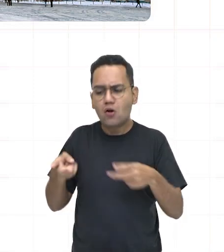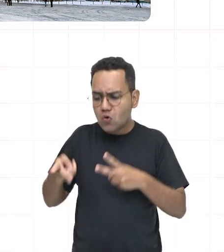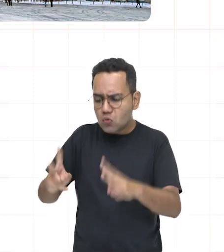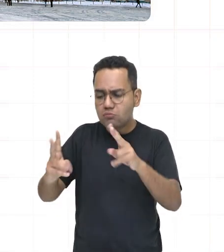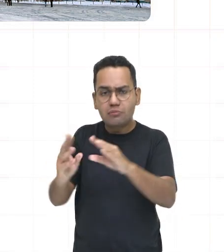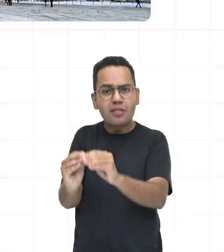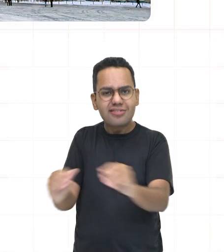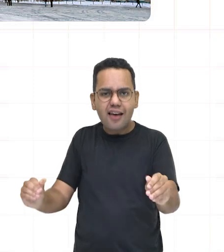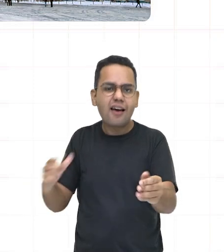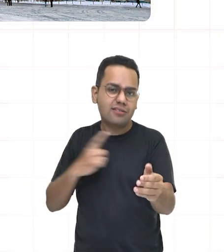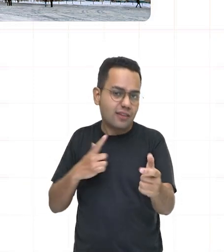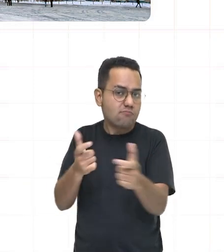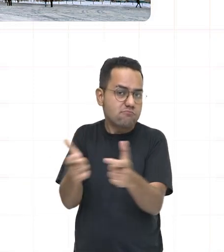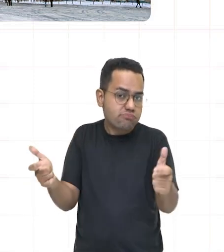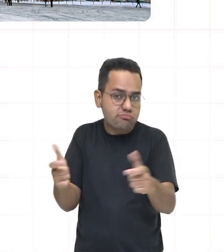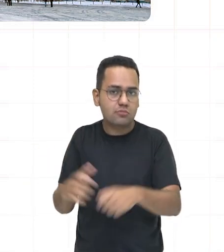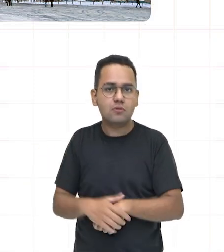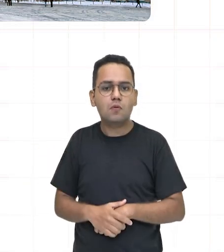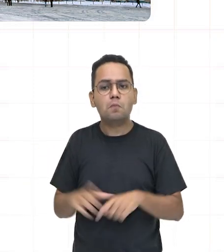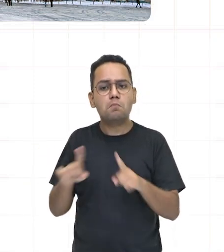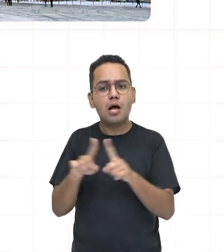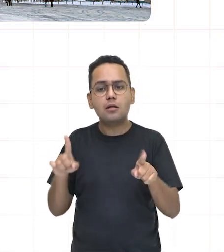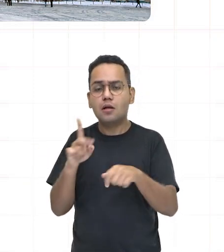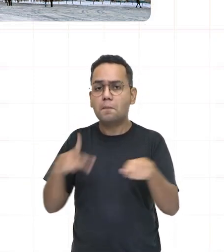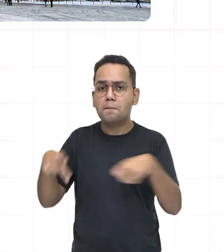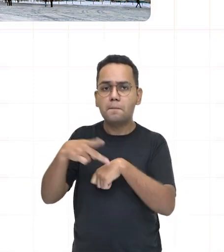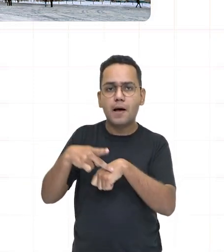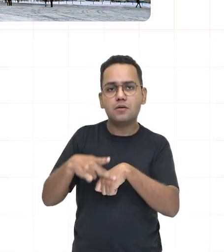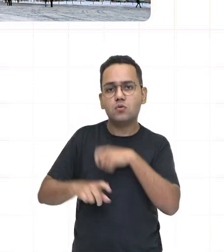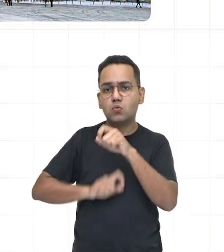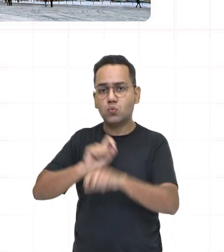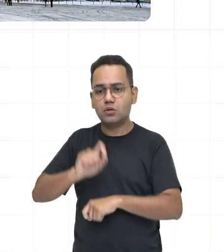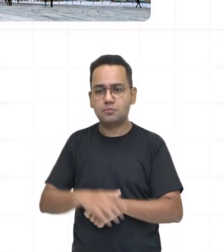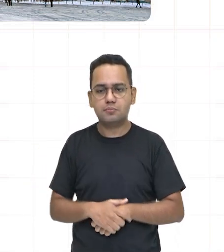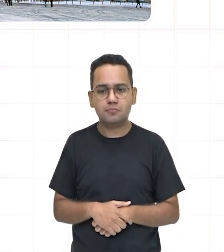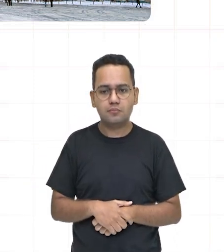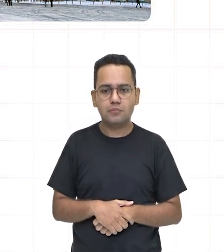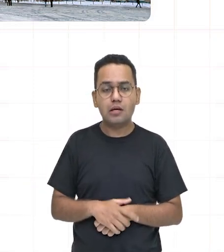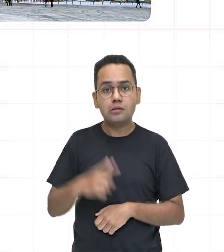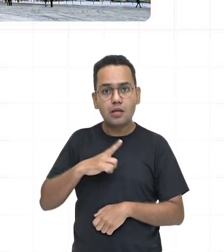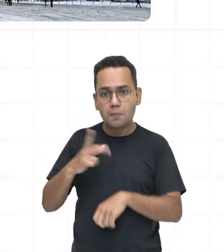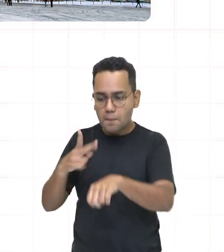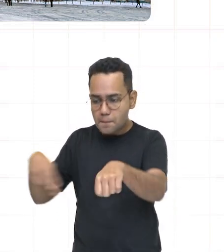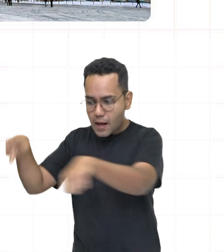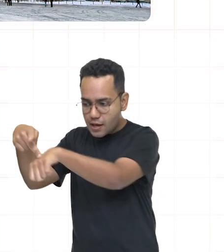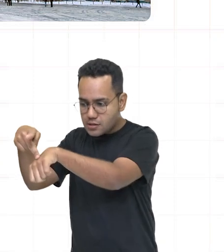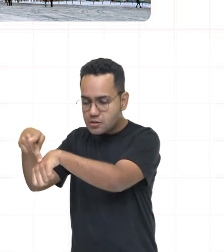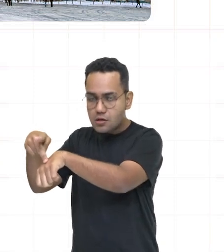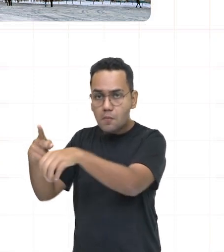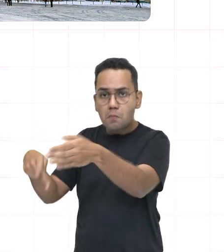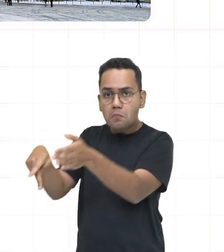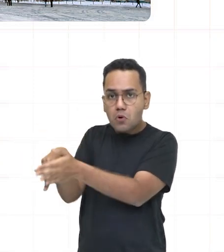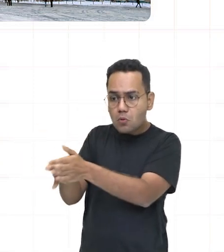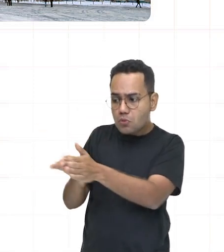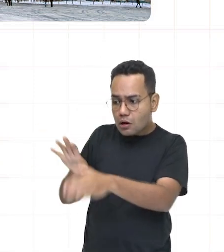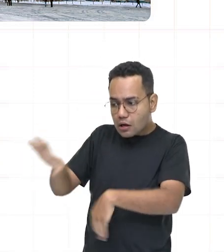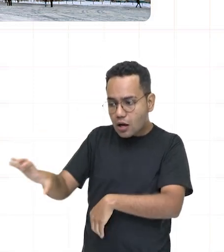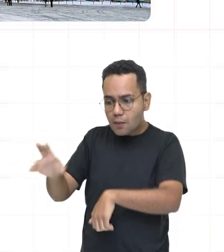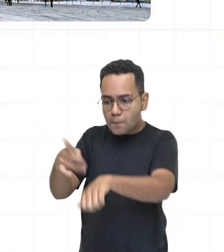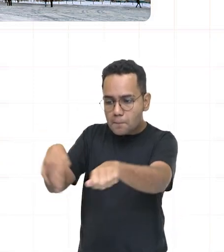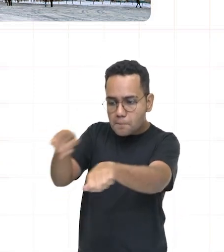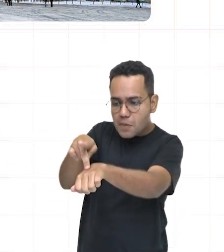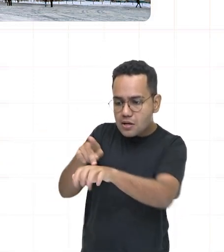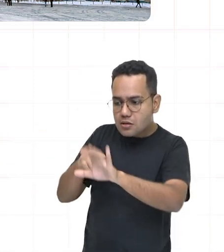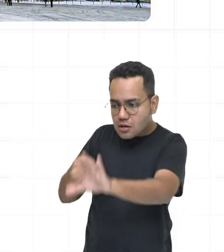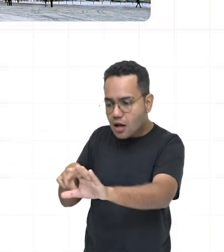territorial, nós tenhamos países que estão tanto em um quanto em outro continente. É